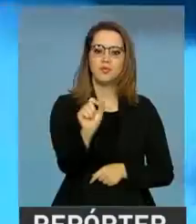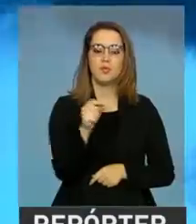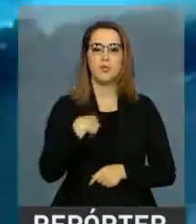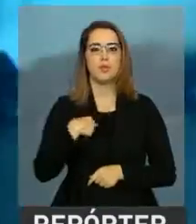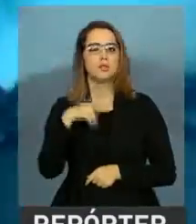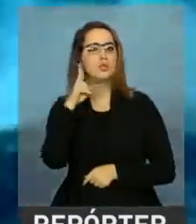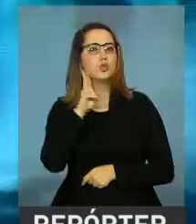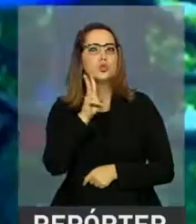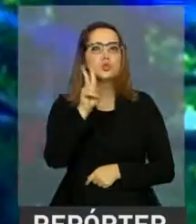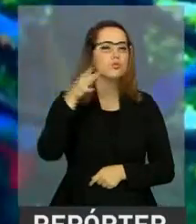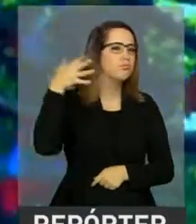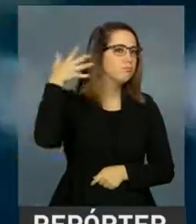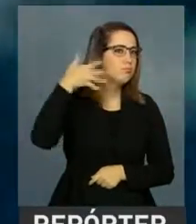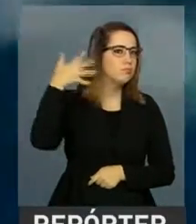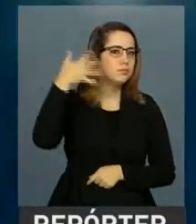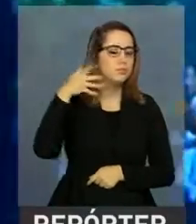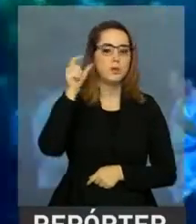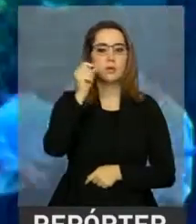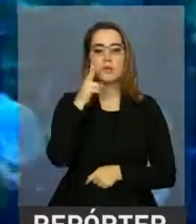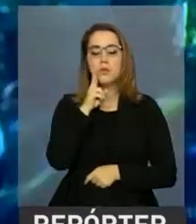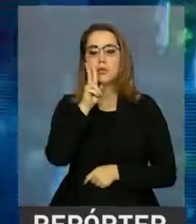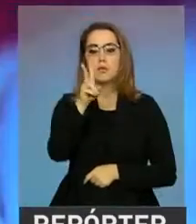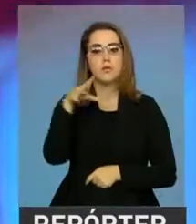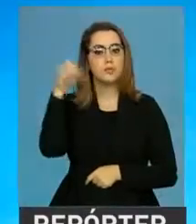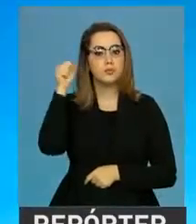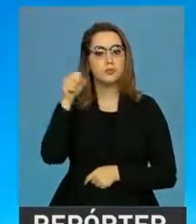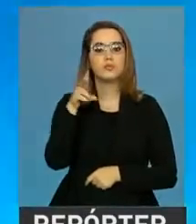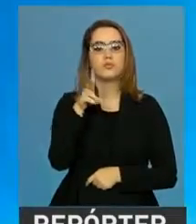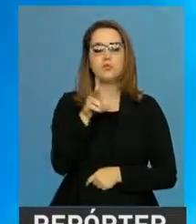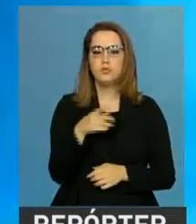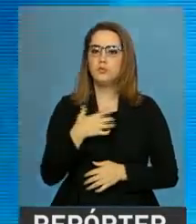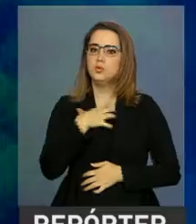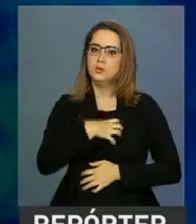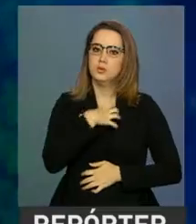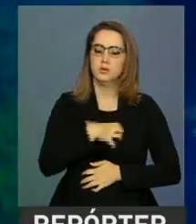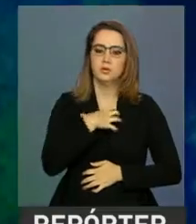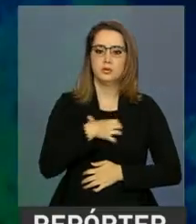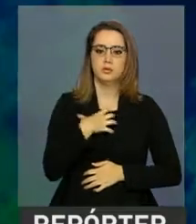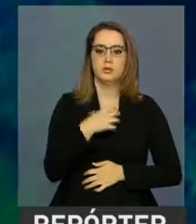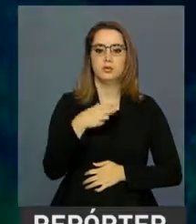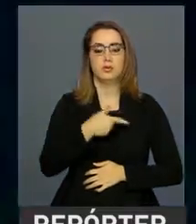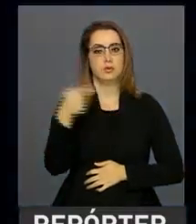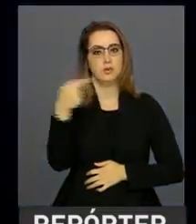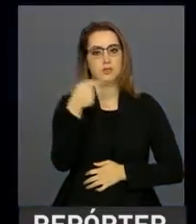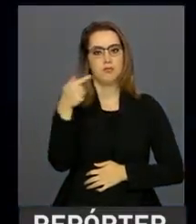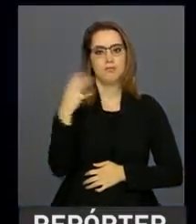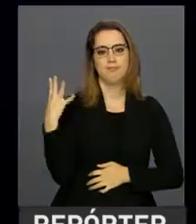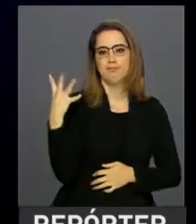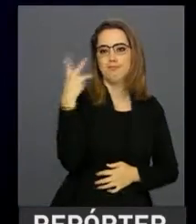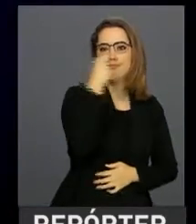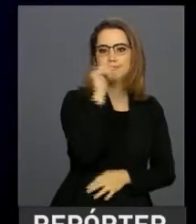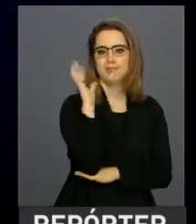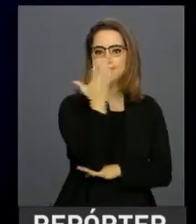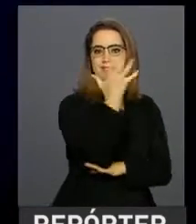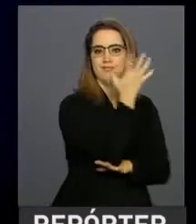das cataratas do Iguaçu e ter o gostinho de estar bem pertinho de uma das sete maravilhas da